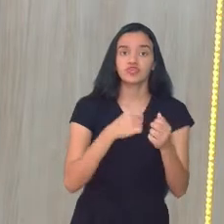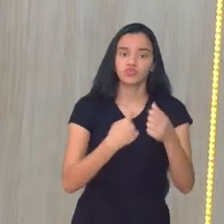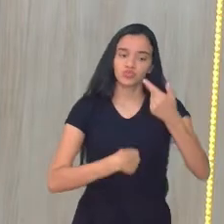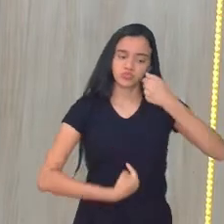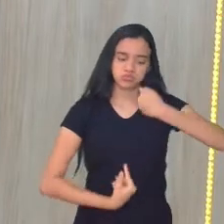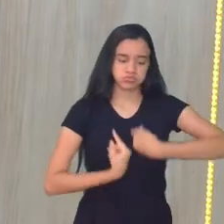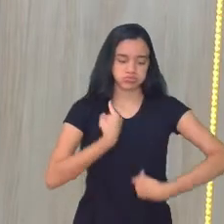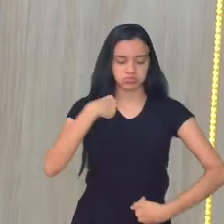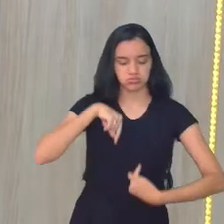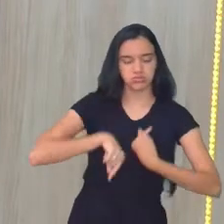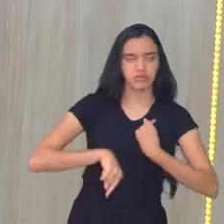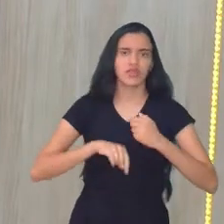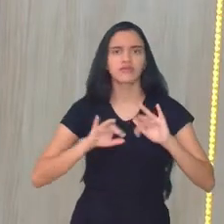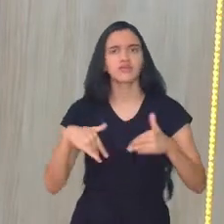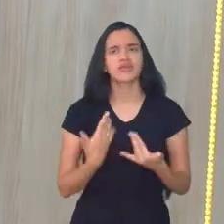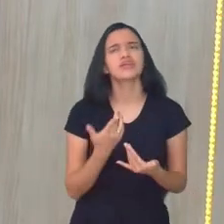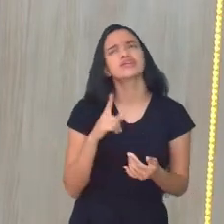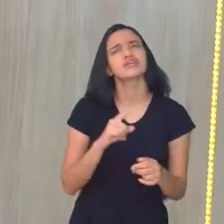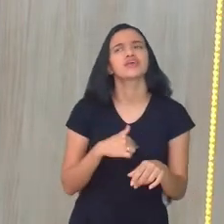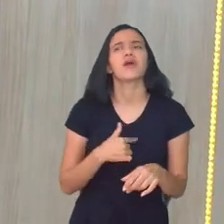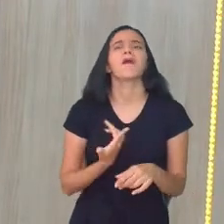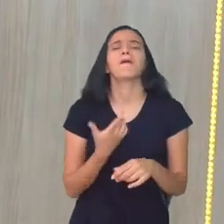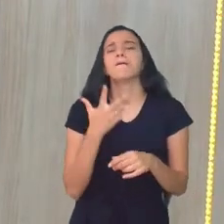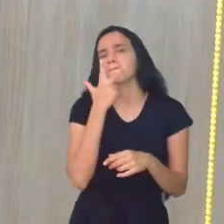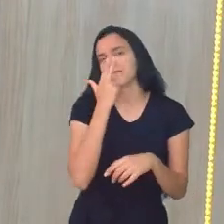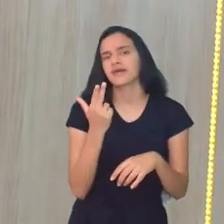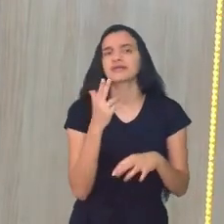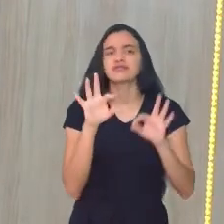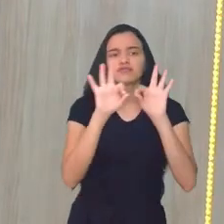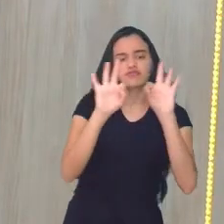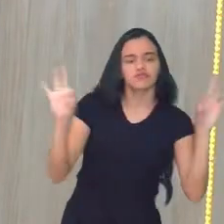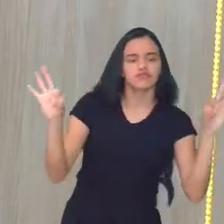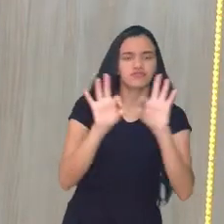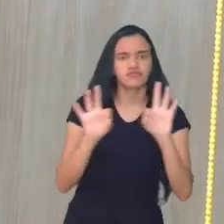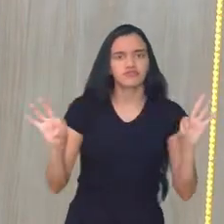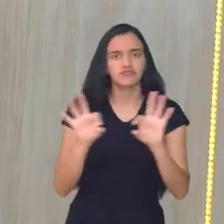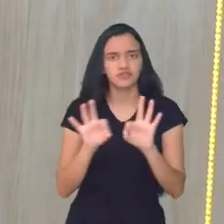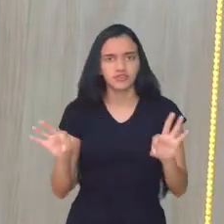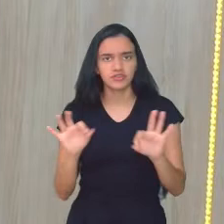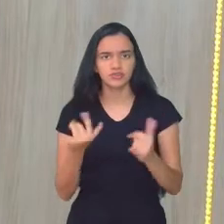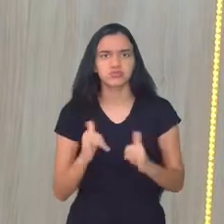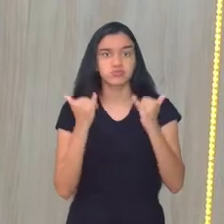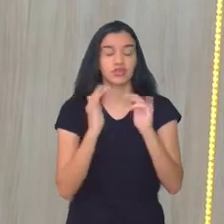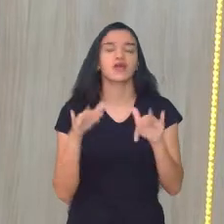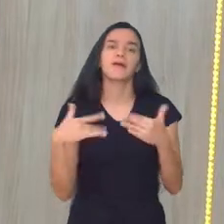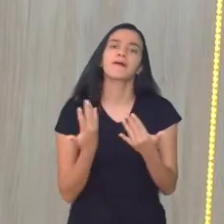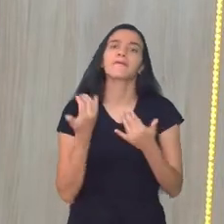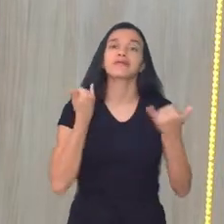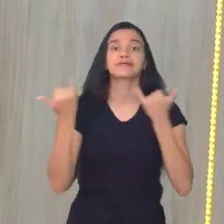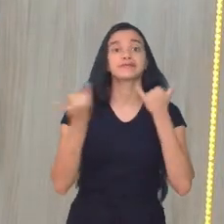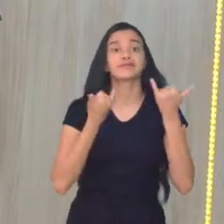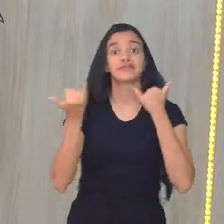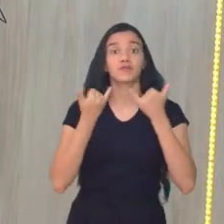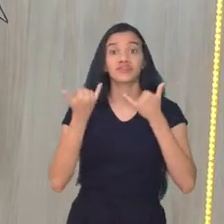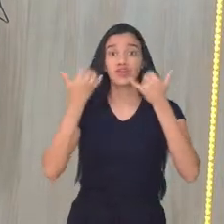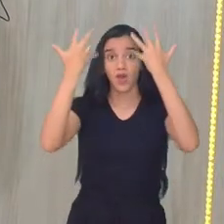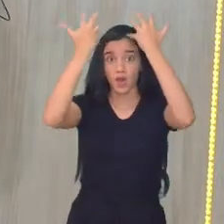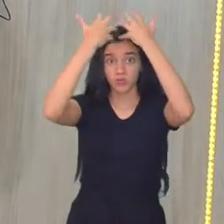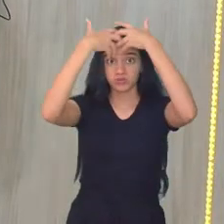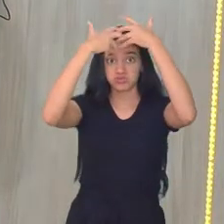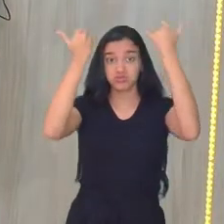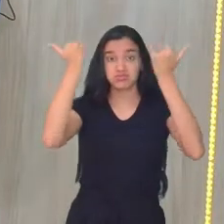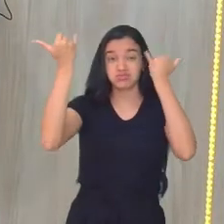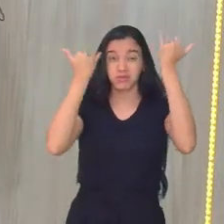filamentos, que eu até horas digo, parecem fios elétricos, é preciso que eles consigam dar essa informação a todo o